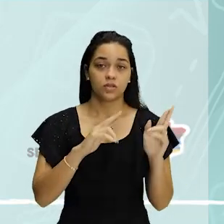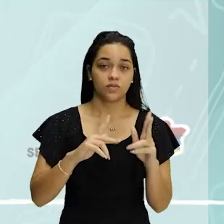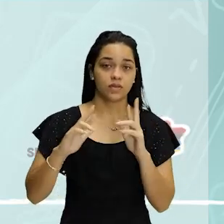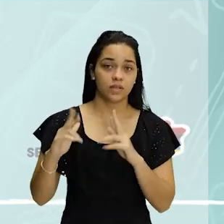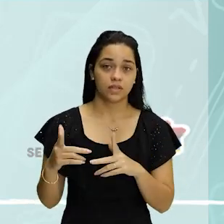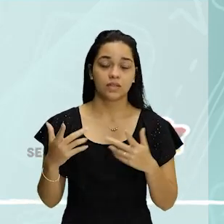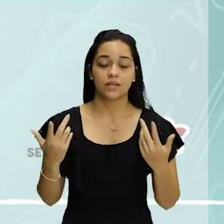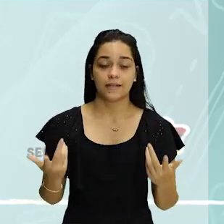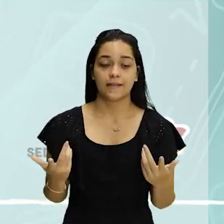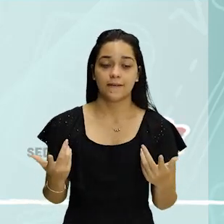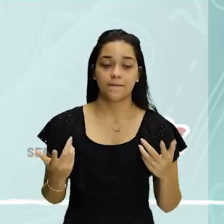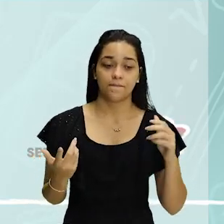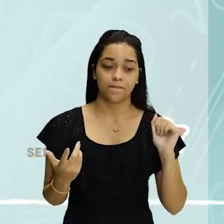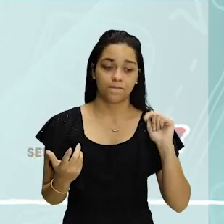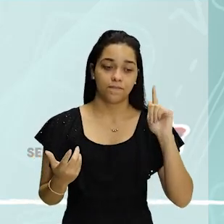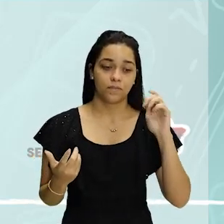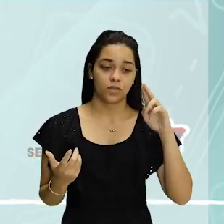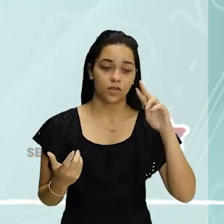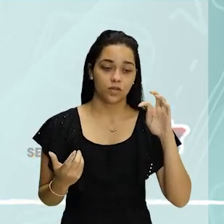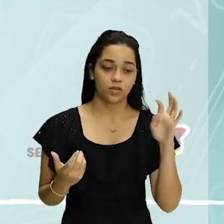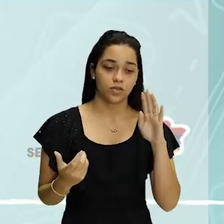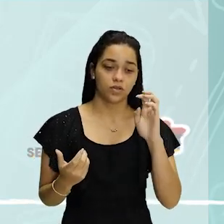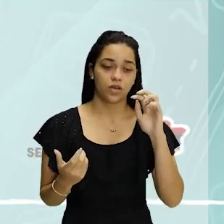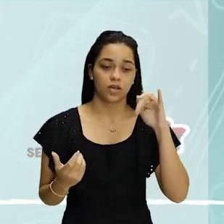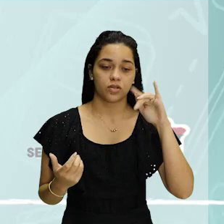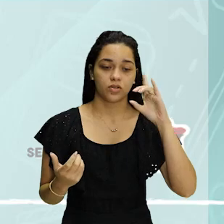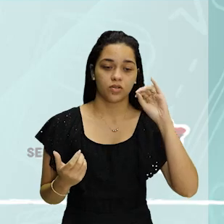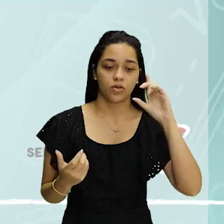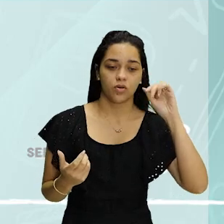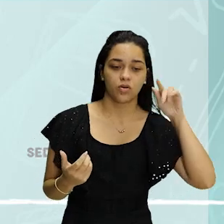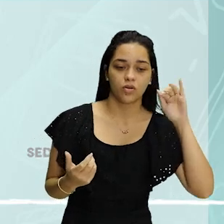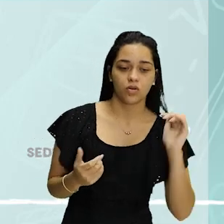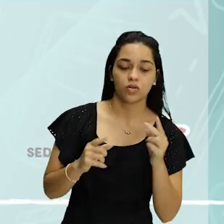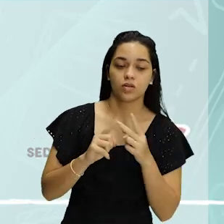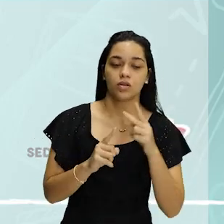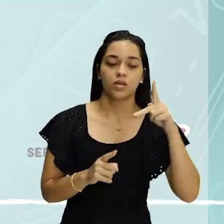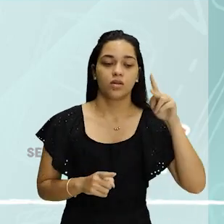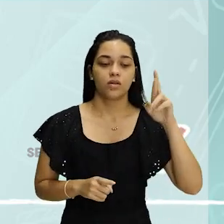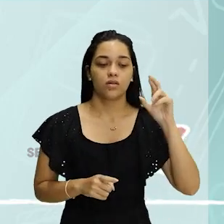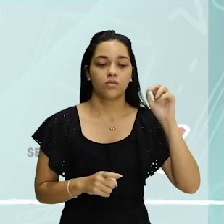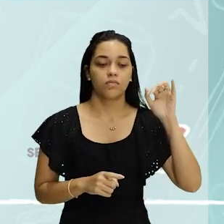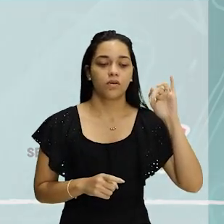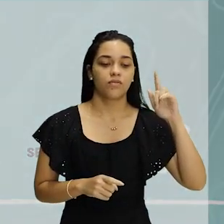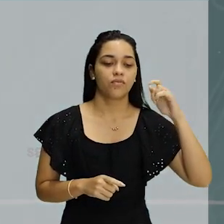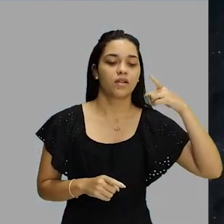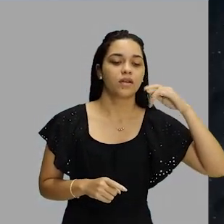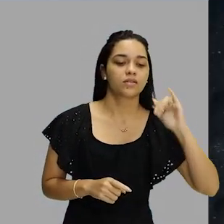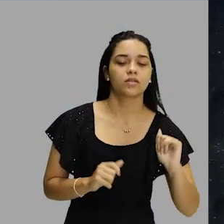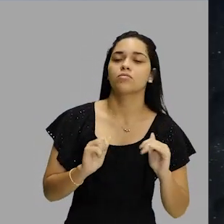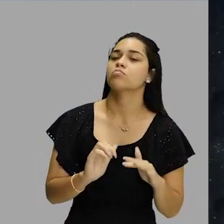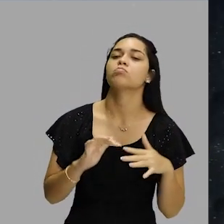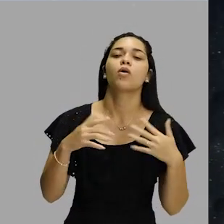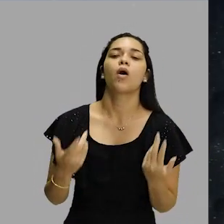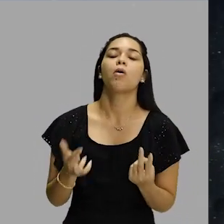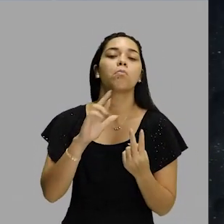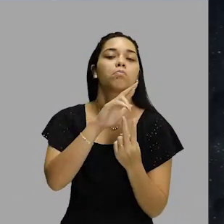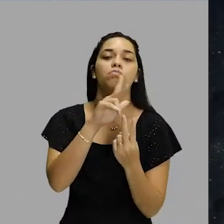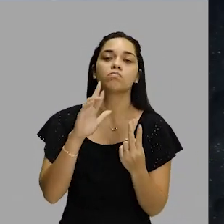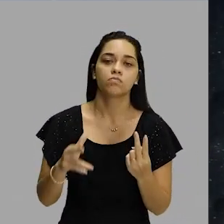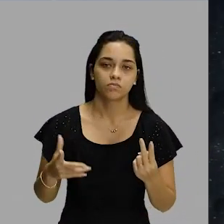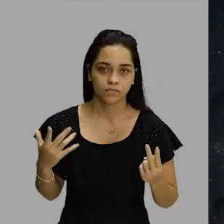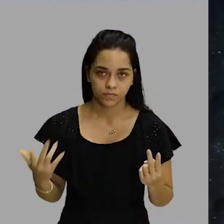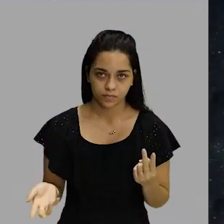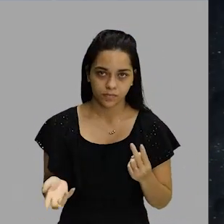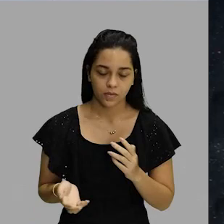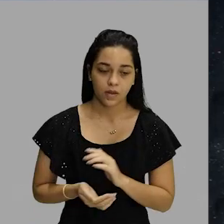de agente etiológico e profilaxia. Qual é a diferença dessas duas palavras?